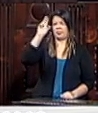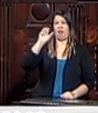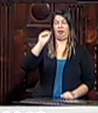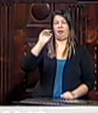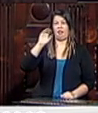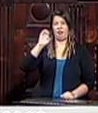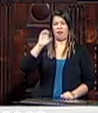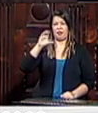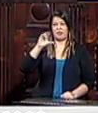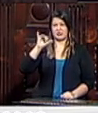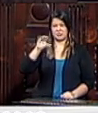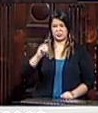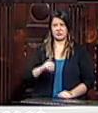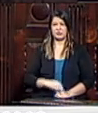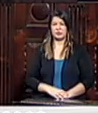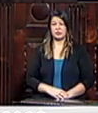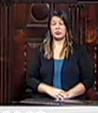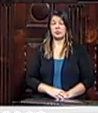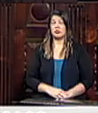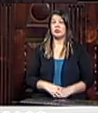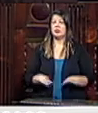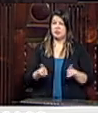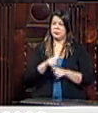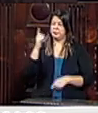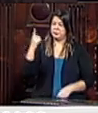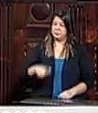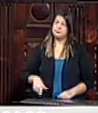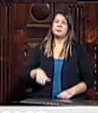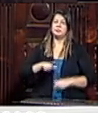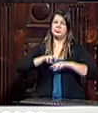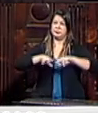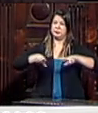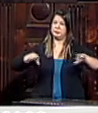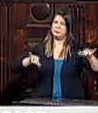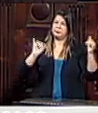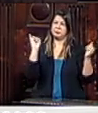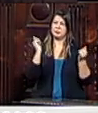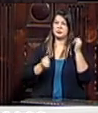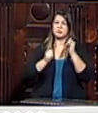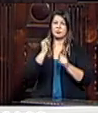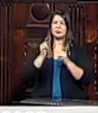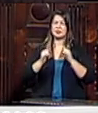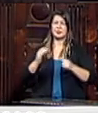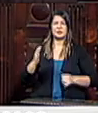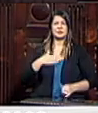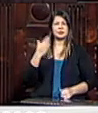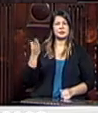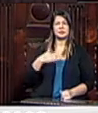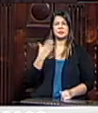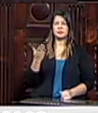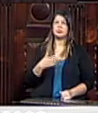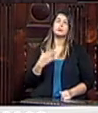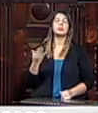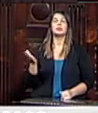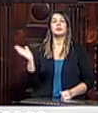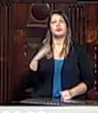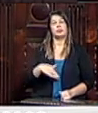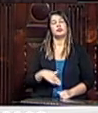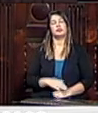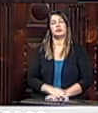Neves. E mais uma série de outras informações perturbadoras da vida e da ordem